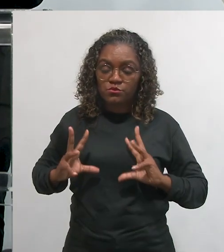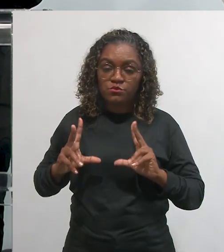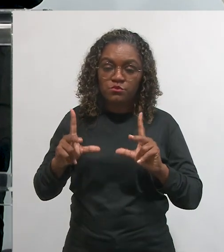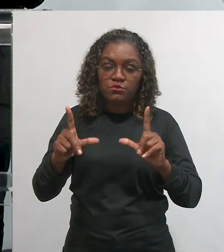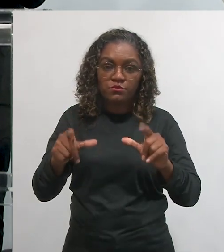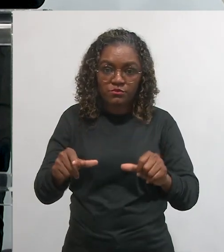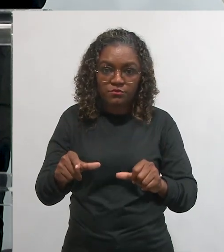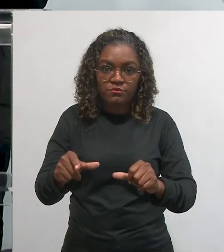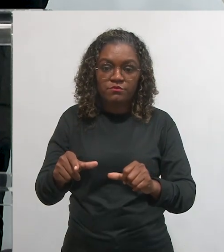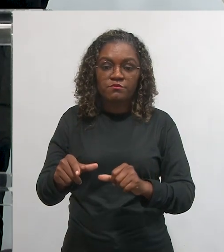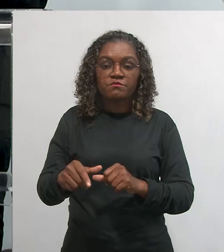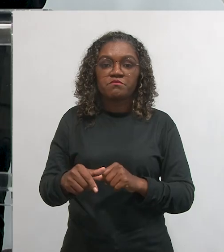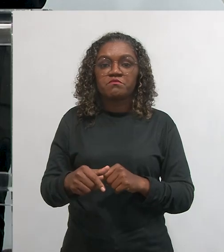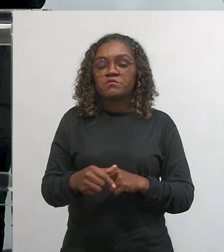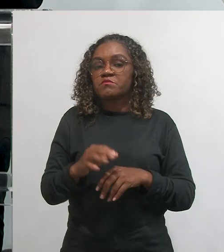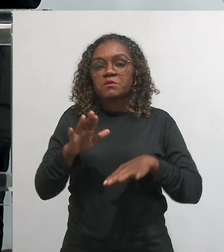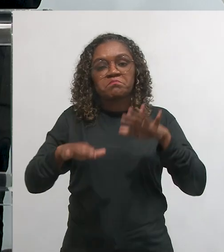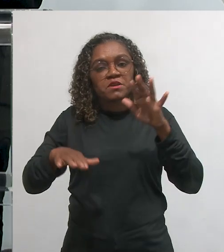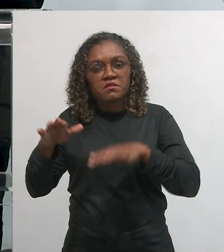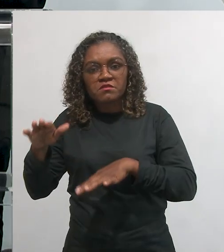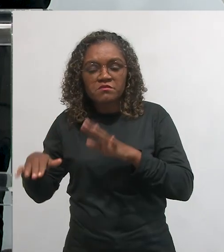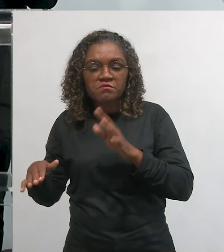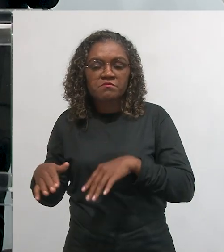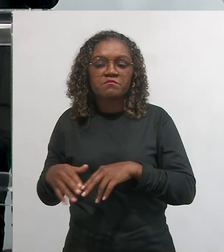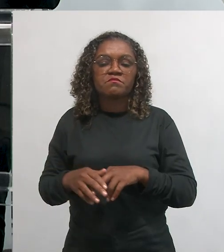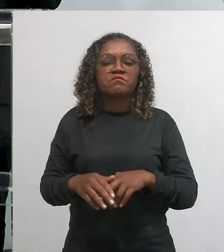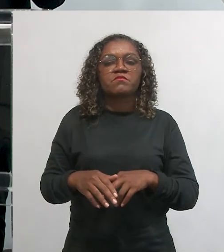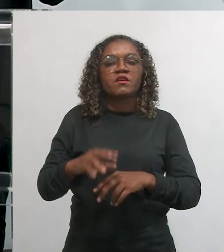Todo cidadão, seja qual cor que ele